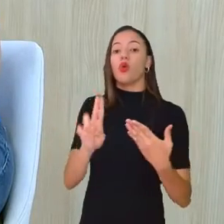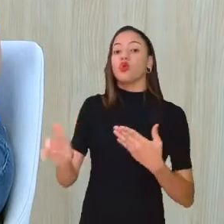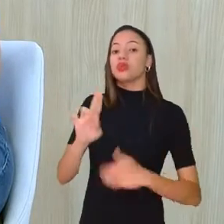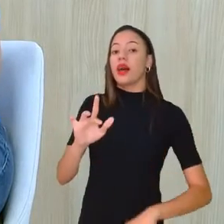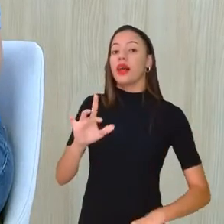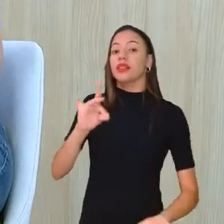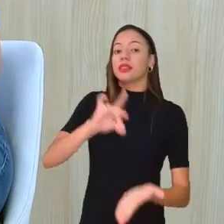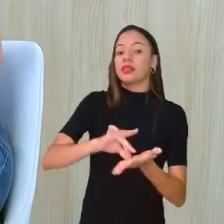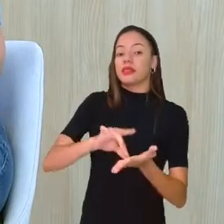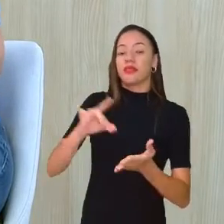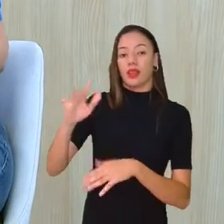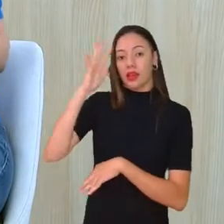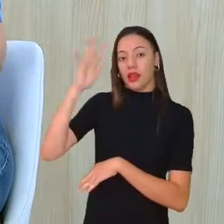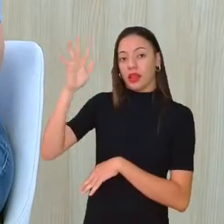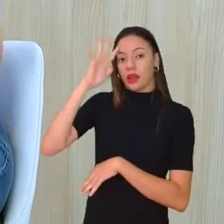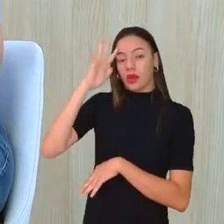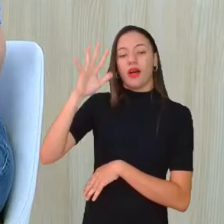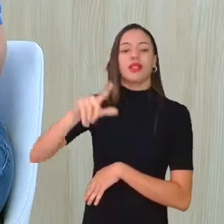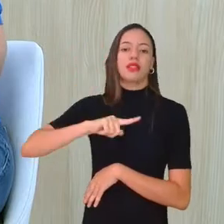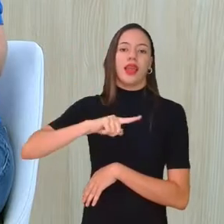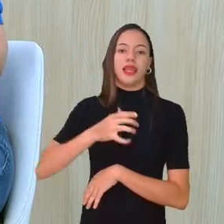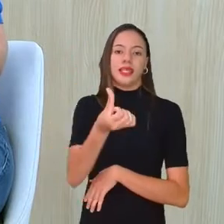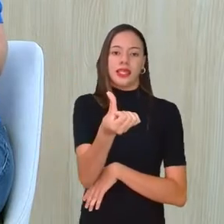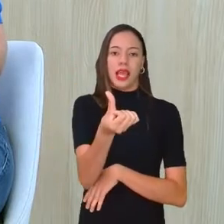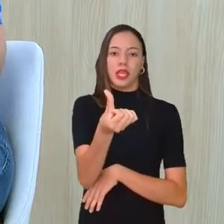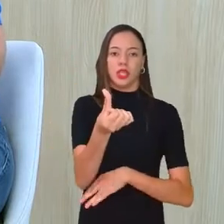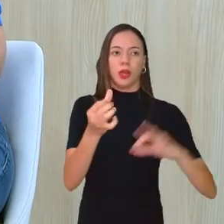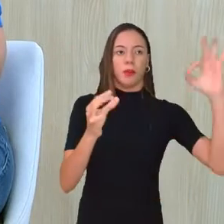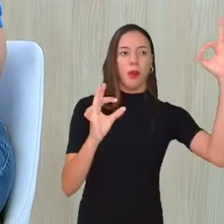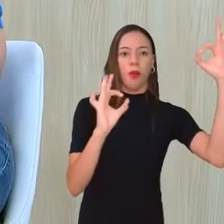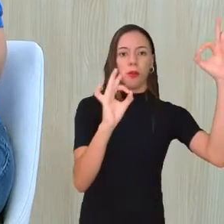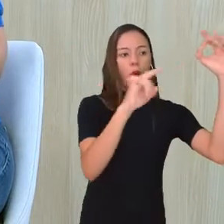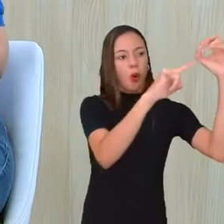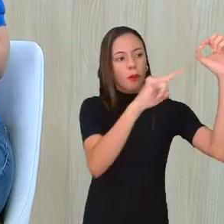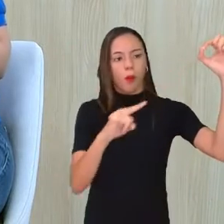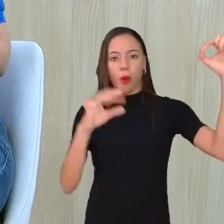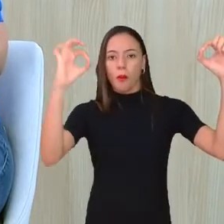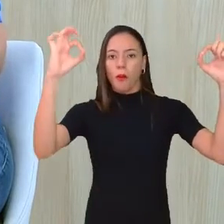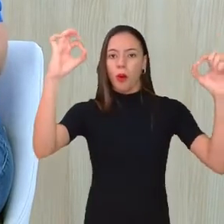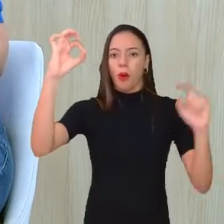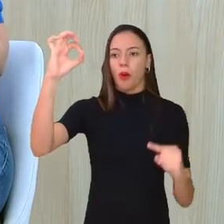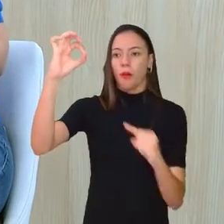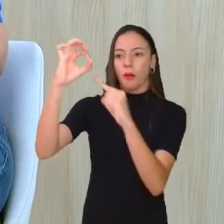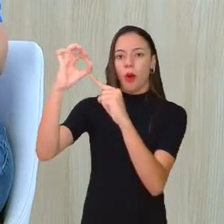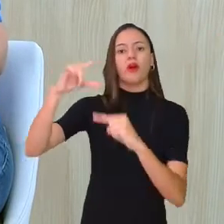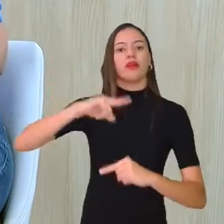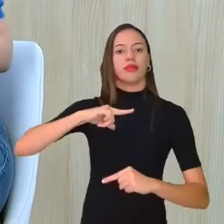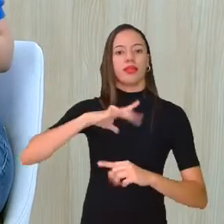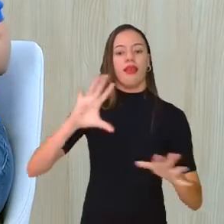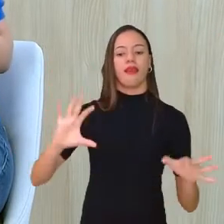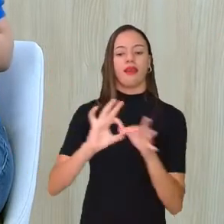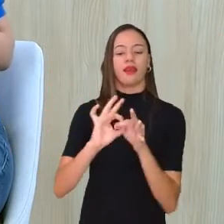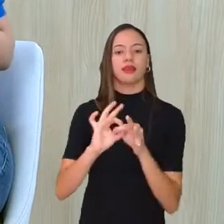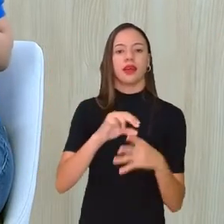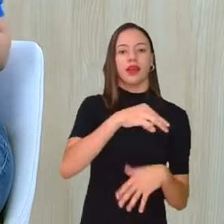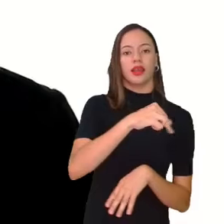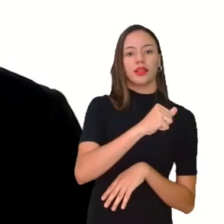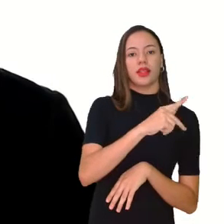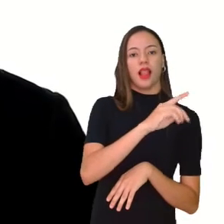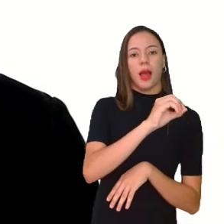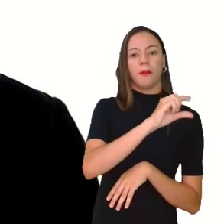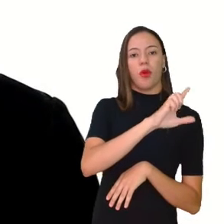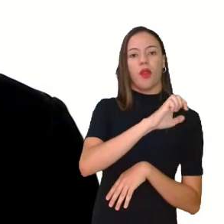existe no máximo 6 pontos entre Napoleão Bonaparte e Faustão. Vamos olhar aqui na tela para ver como é que